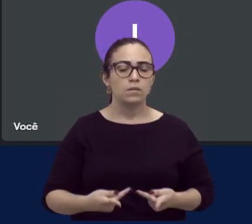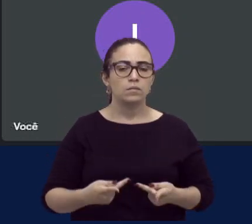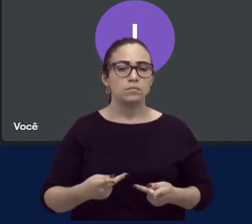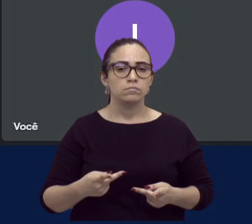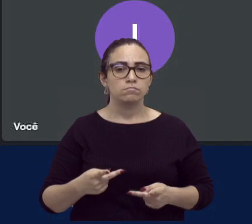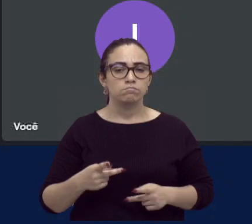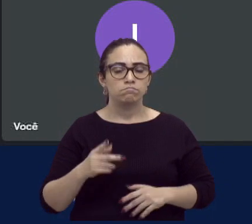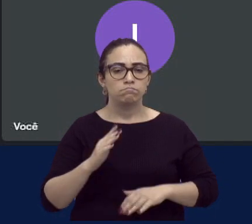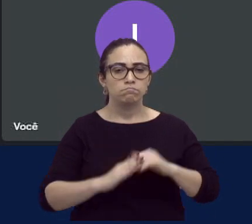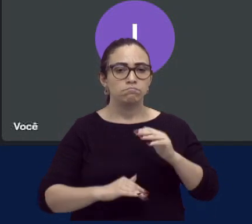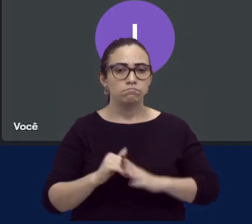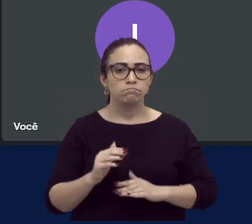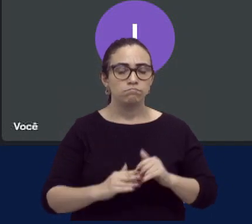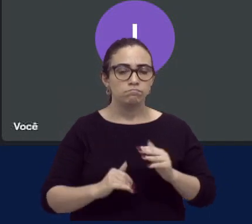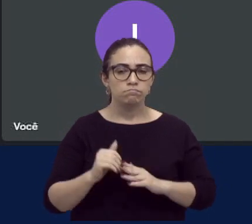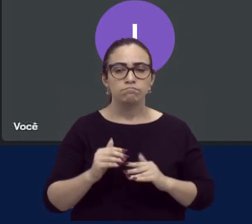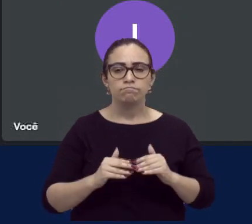além do